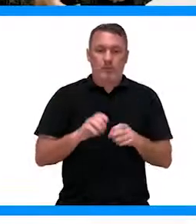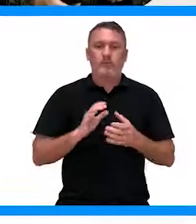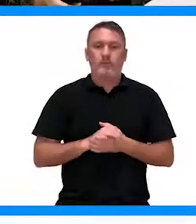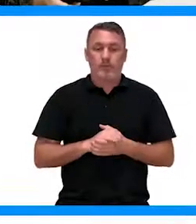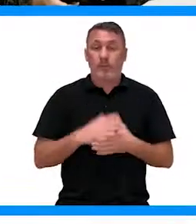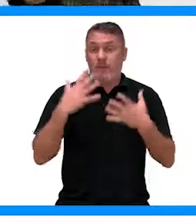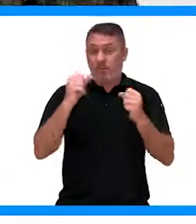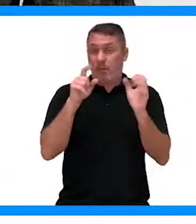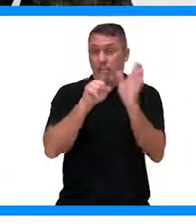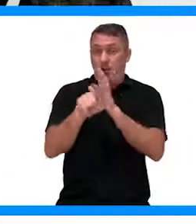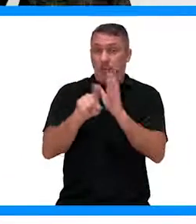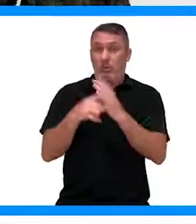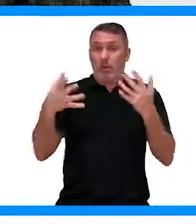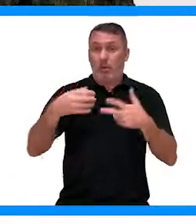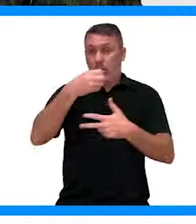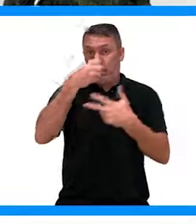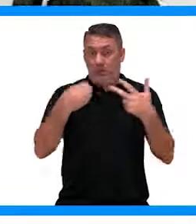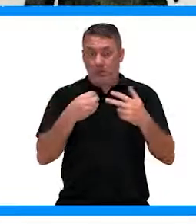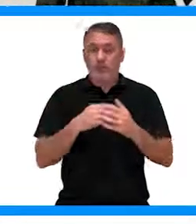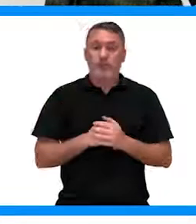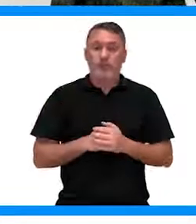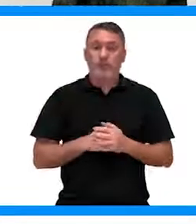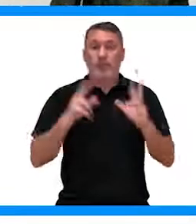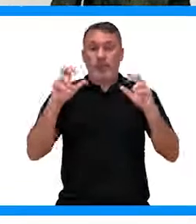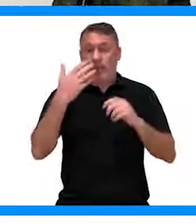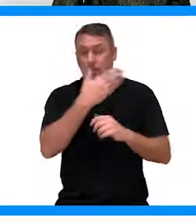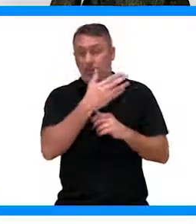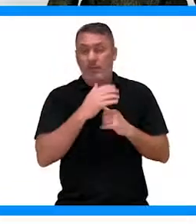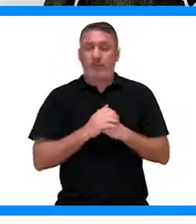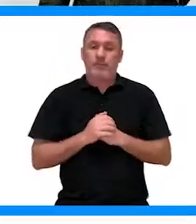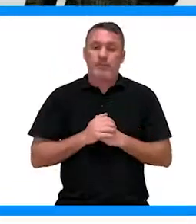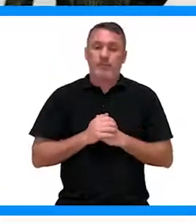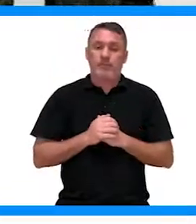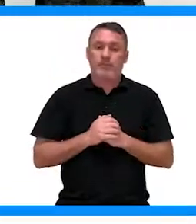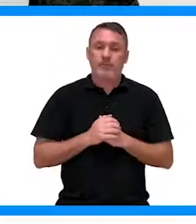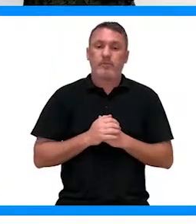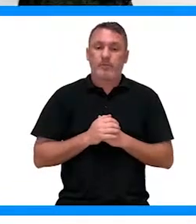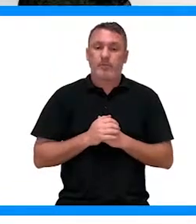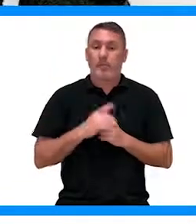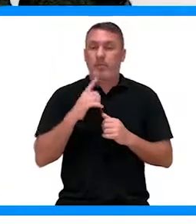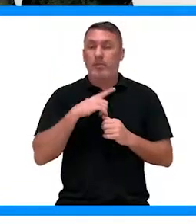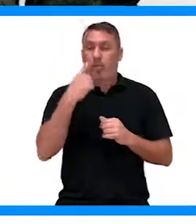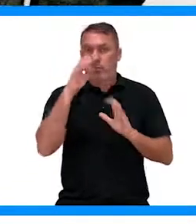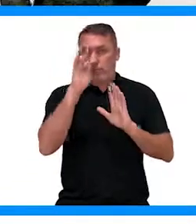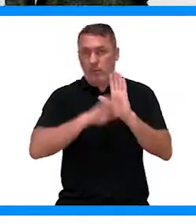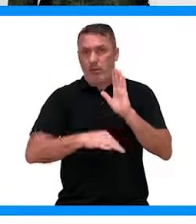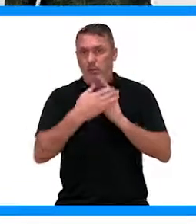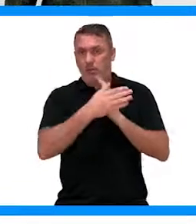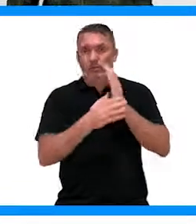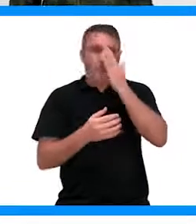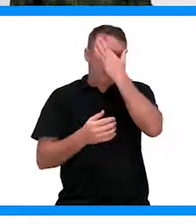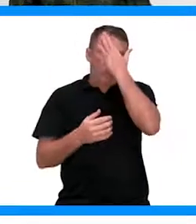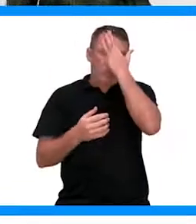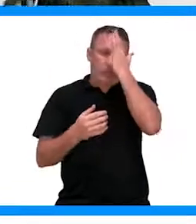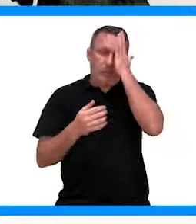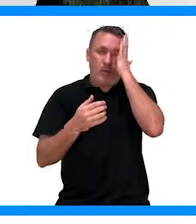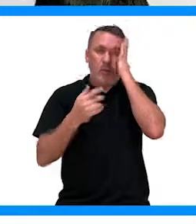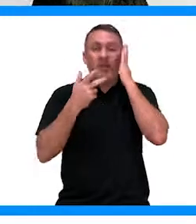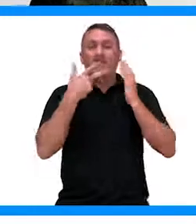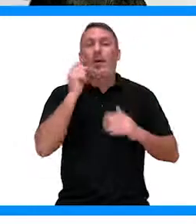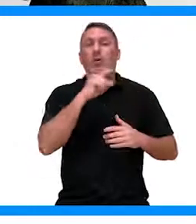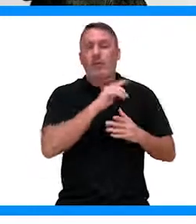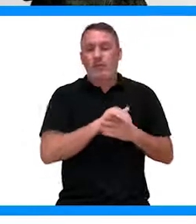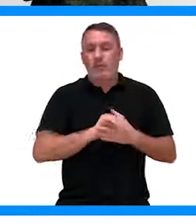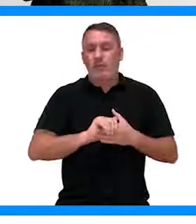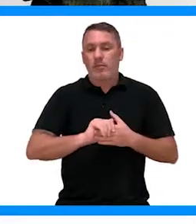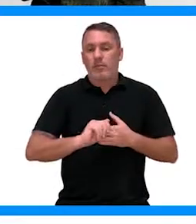sua estrutura. Vamos agora, então, para a questão do Enem sobre esse assunto. A gente tem um texto aqui